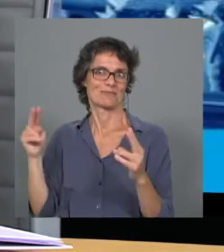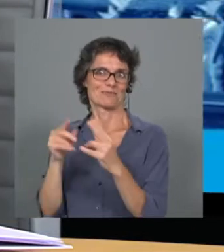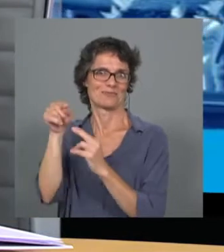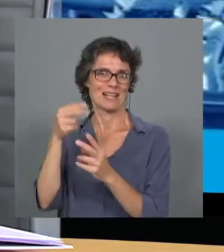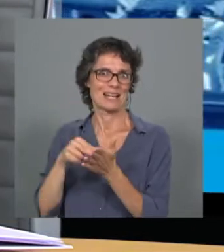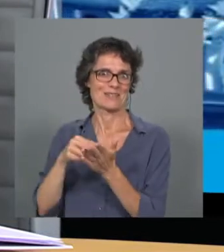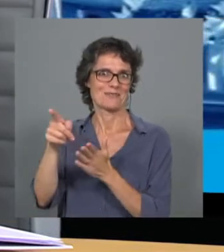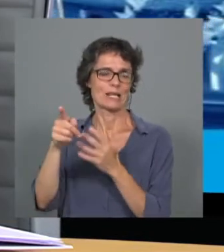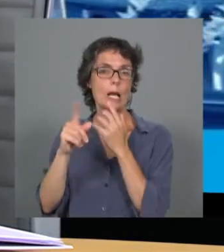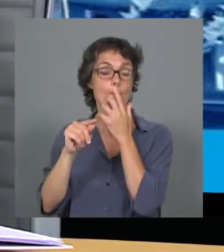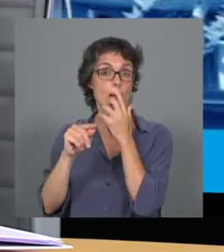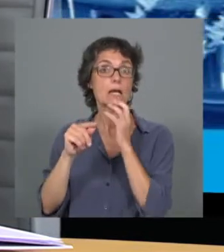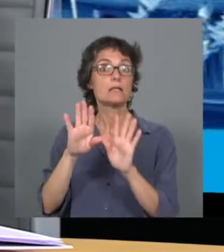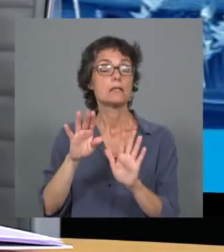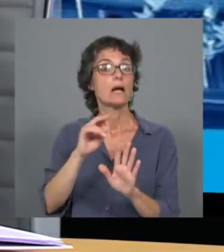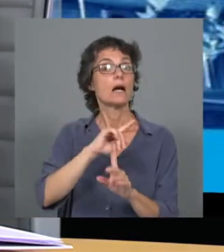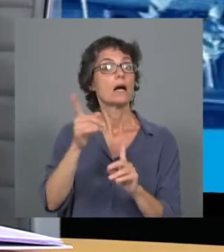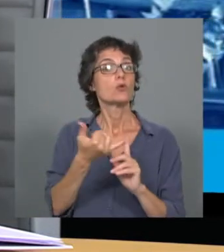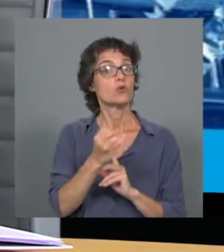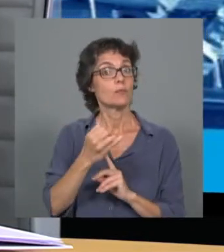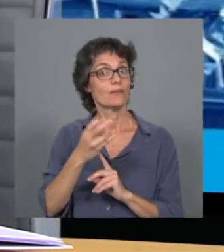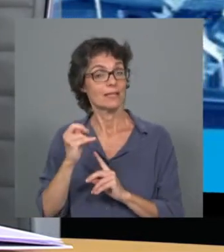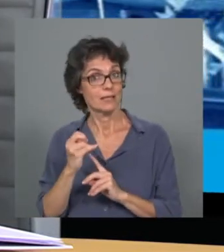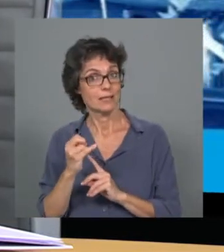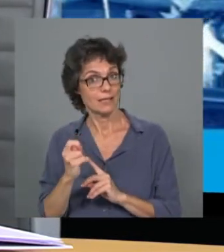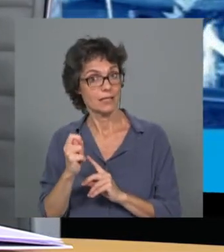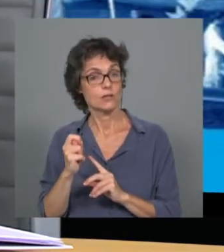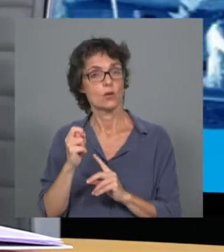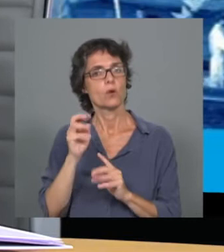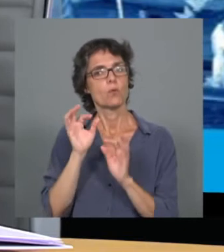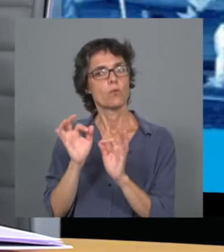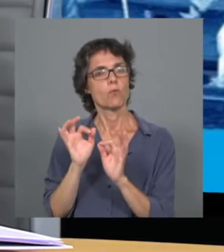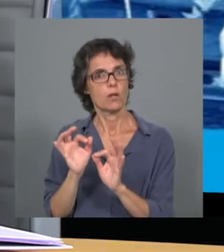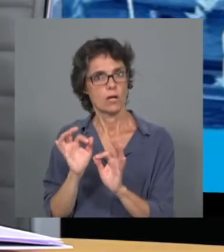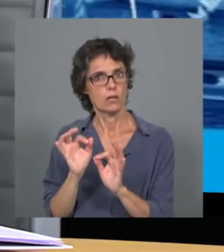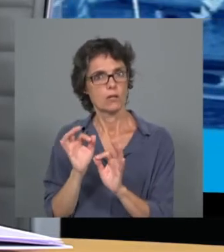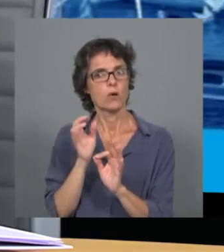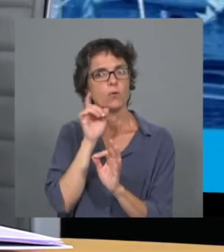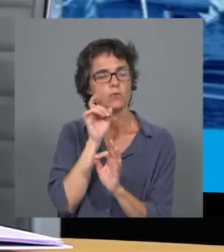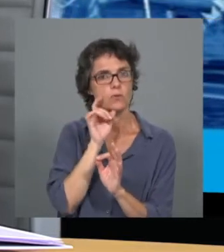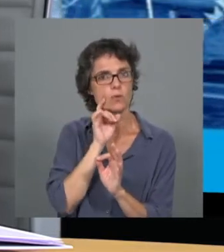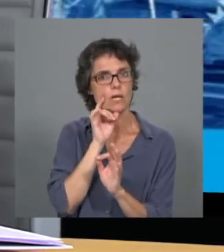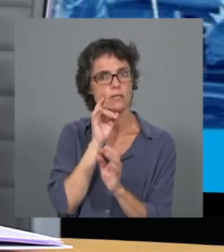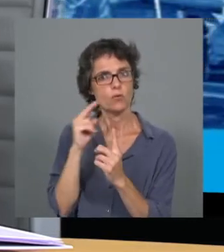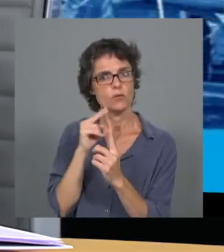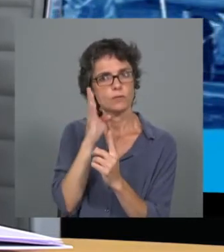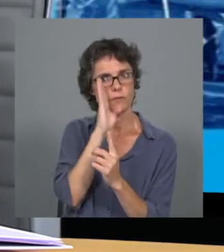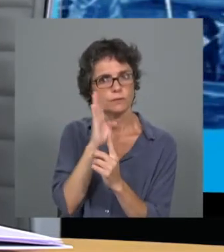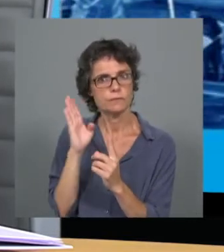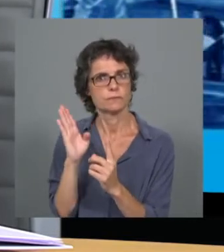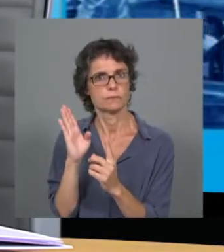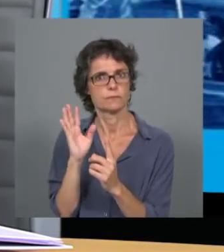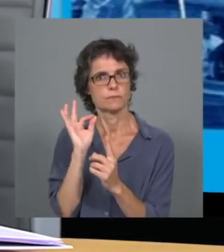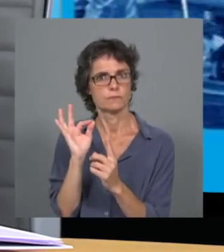obriga-nos a pensar 23 com cuidado, com segurança, com uma expectativa racional das coisas, mas sim,